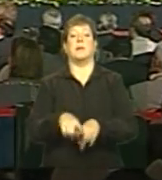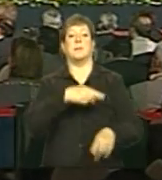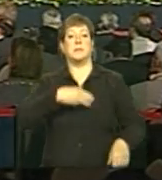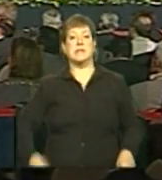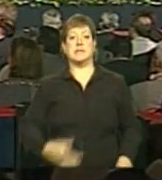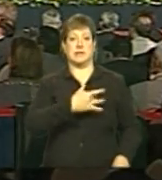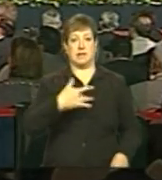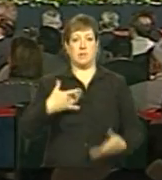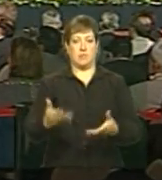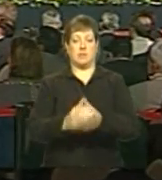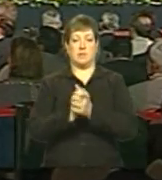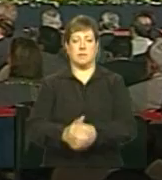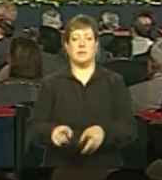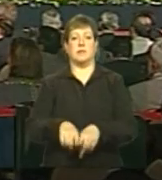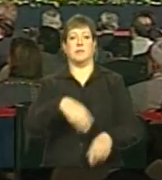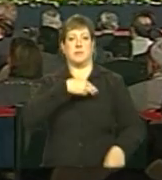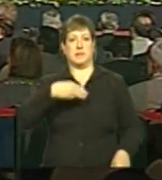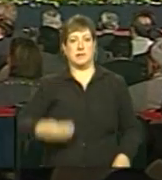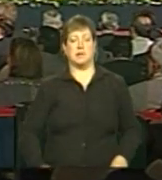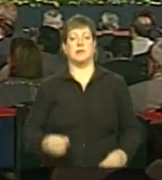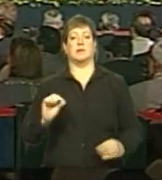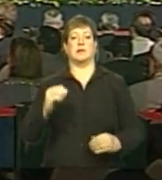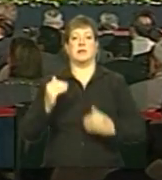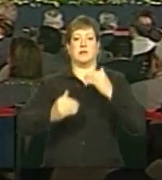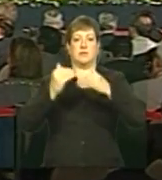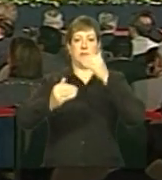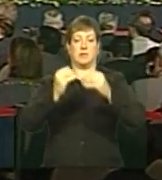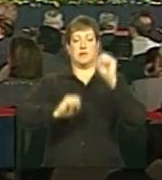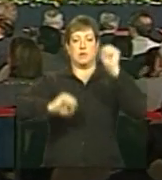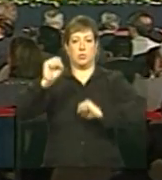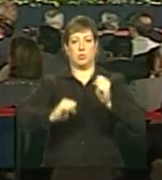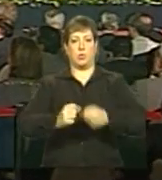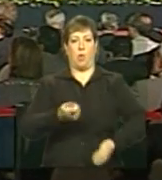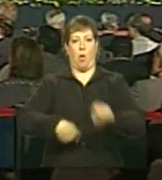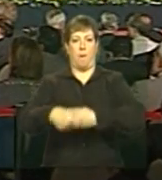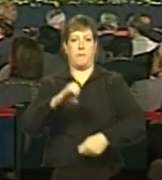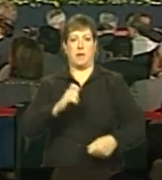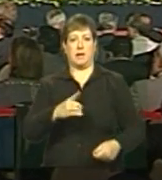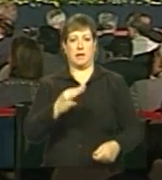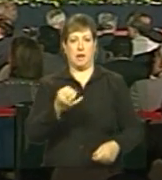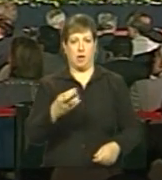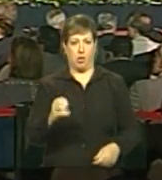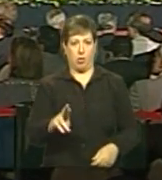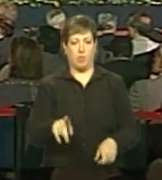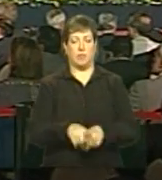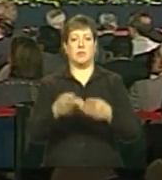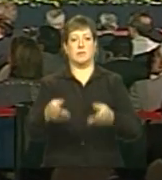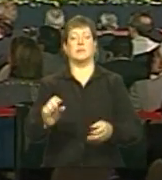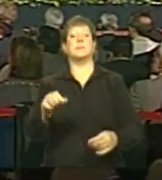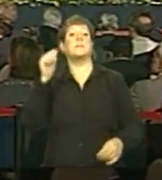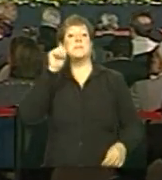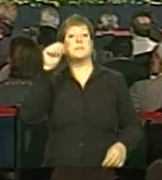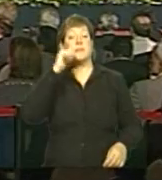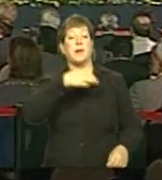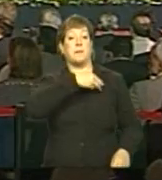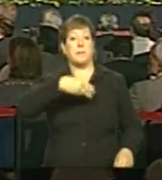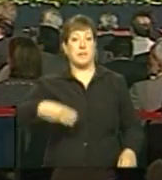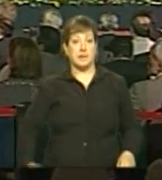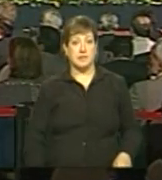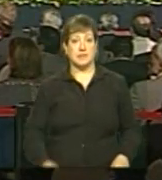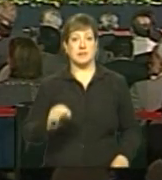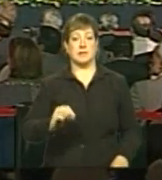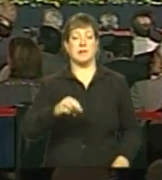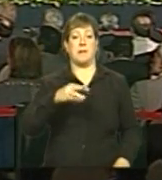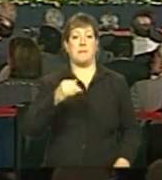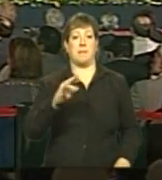ministro Fernando Pimentel, do Desenvolvimento, Indústria e Comércio Exterior, a ministra do Planejamento, Miriam